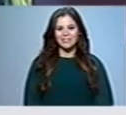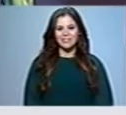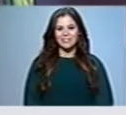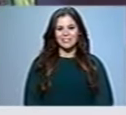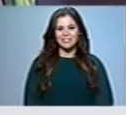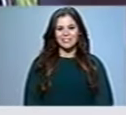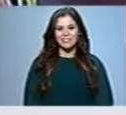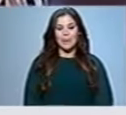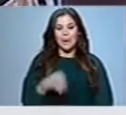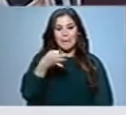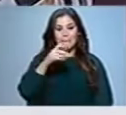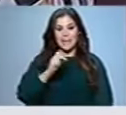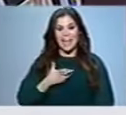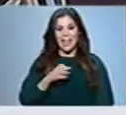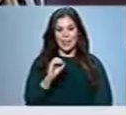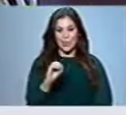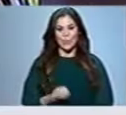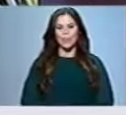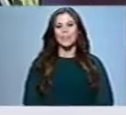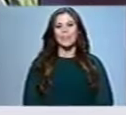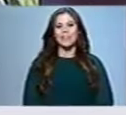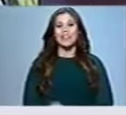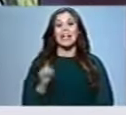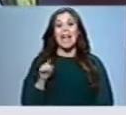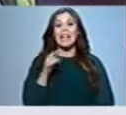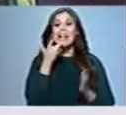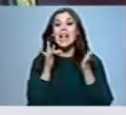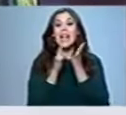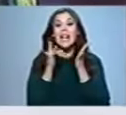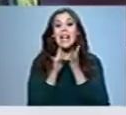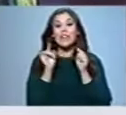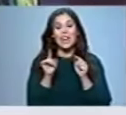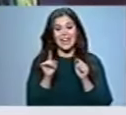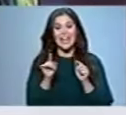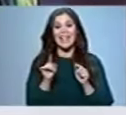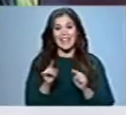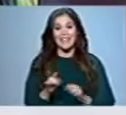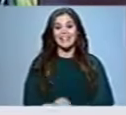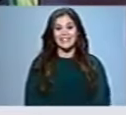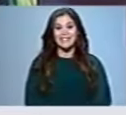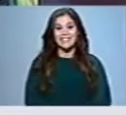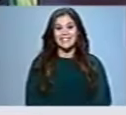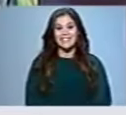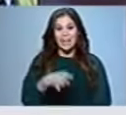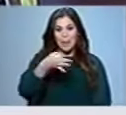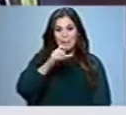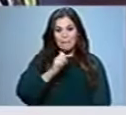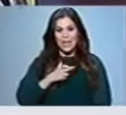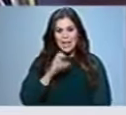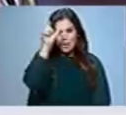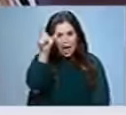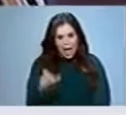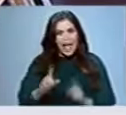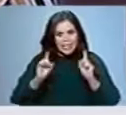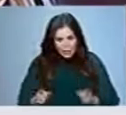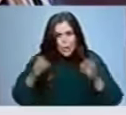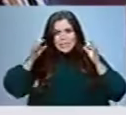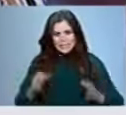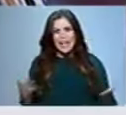Tchau. Pedro Moreira. Aqui está o livro do Pedro. É o Pedro. Isto és tu, Pedro.